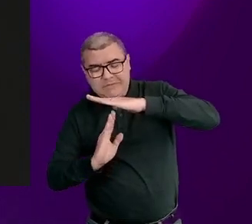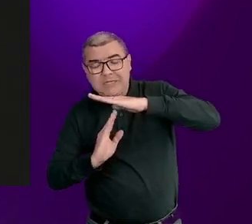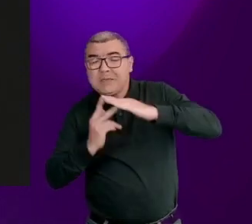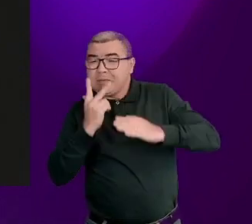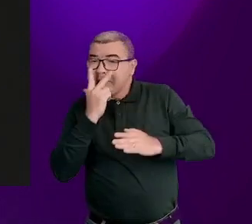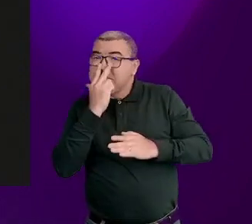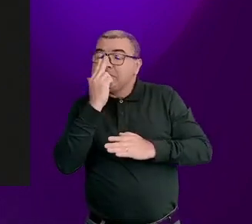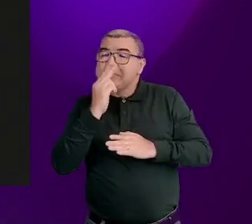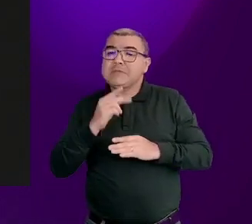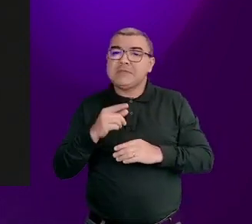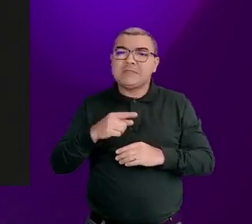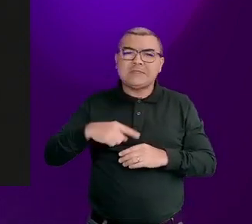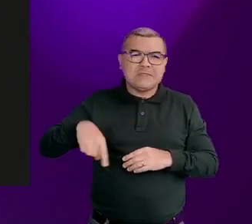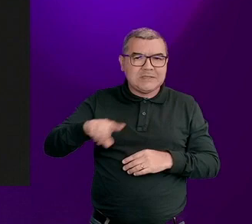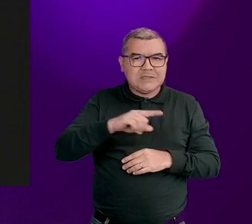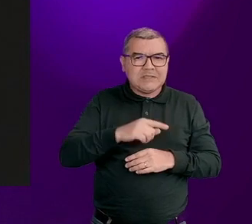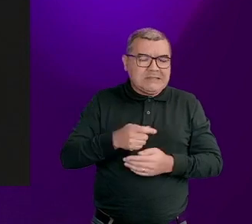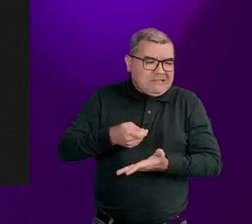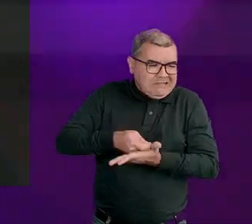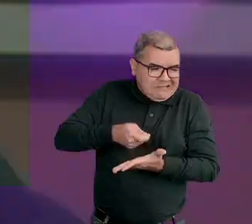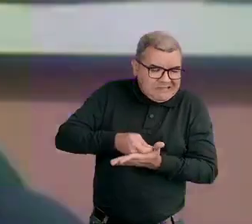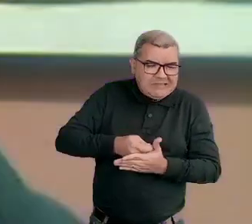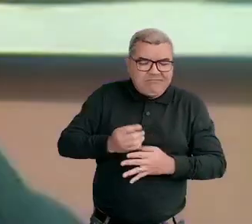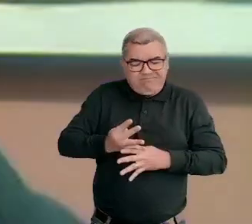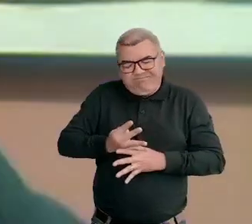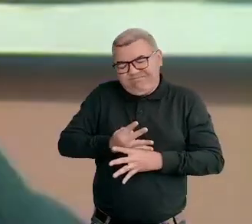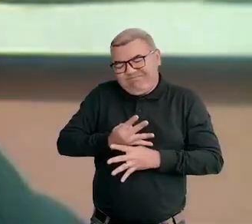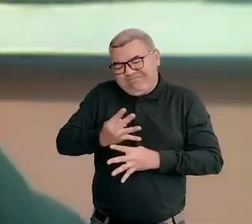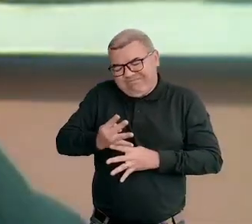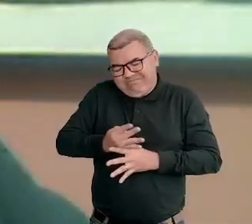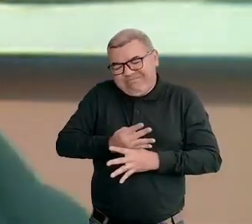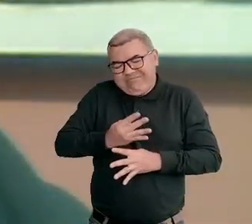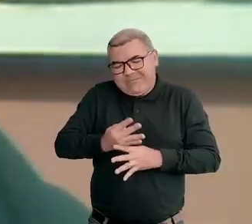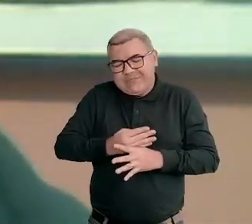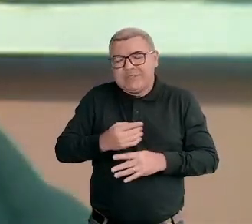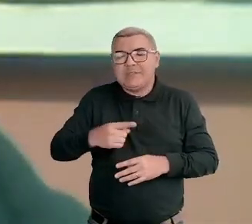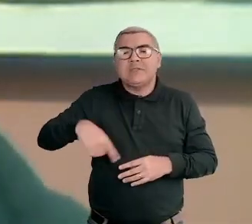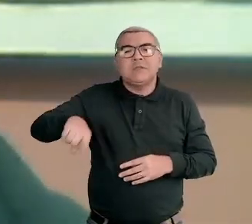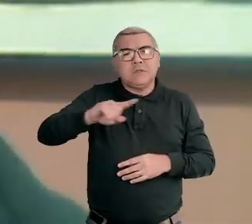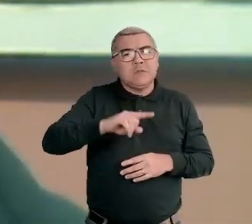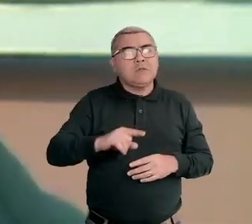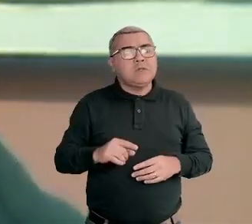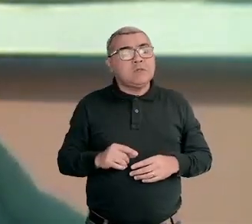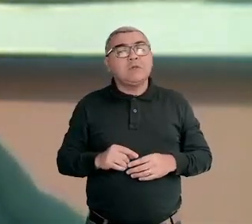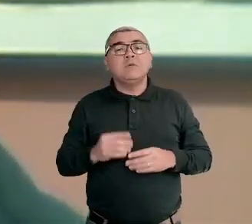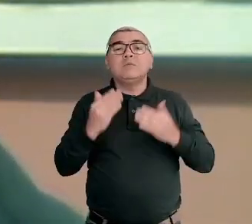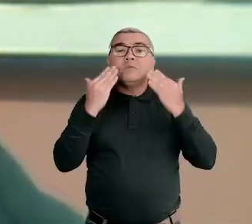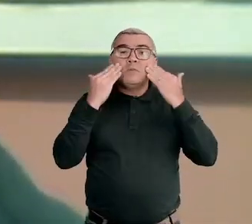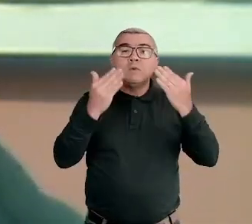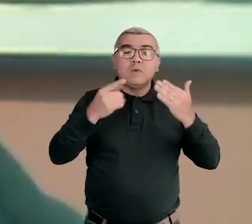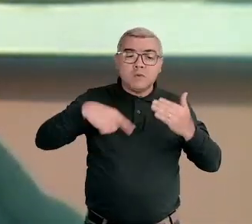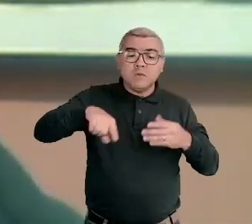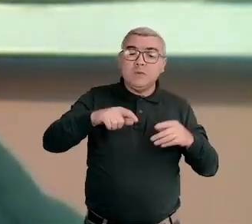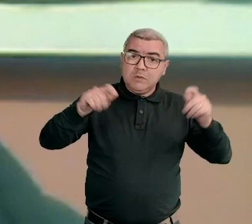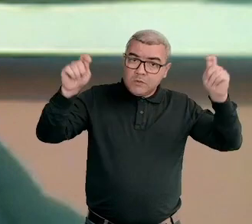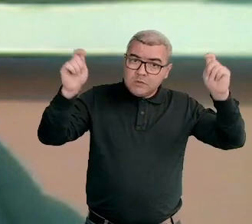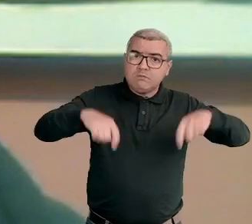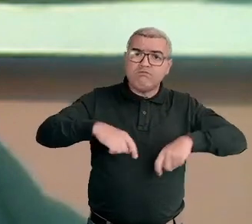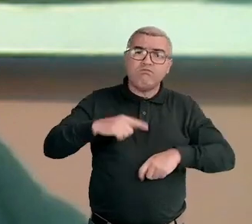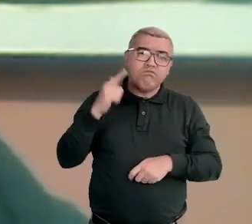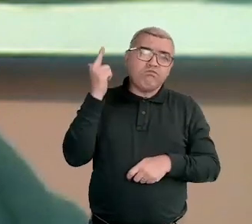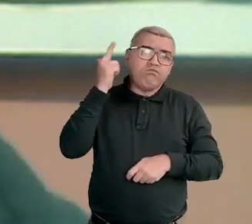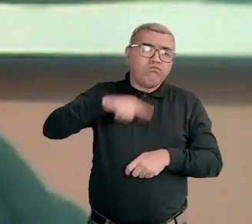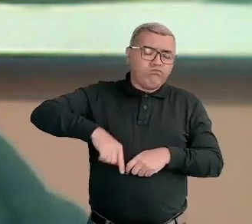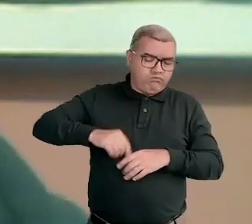a um extremo, né, de exigência de resiliência, né, e mostrou que somos capazes, né, e nesse período,